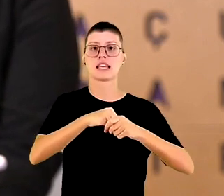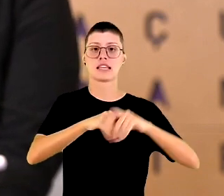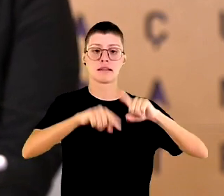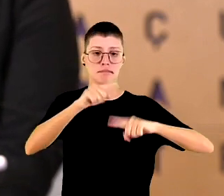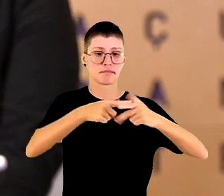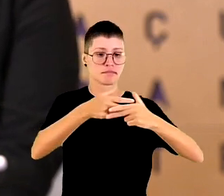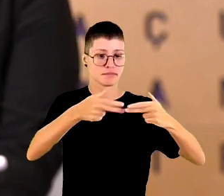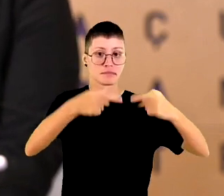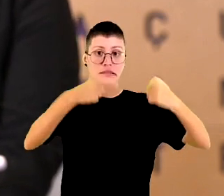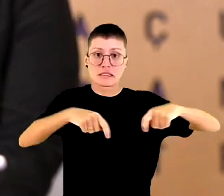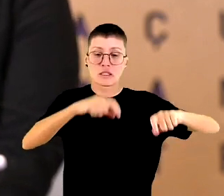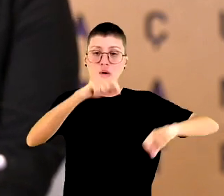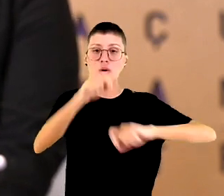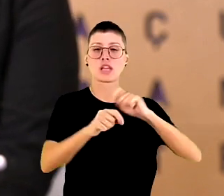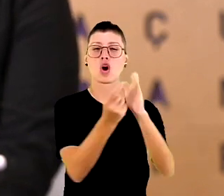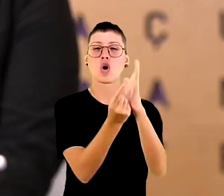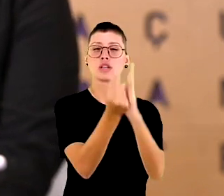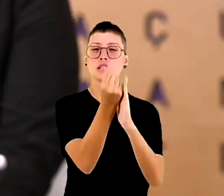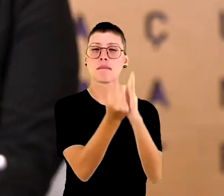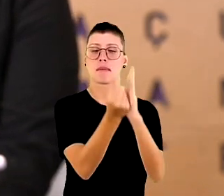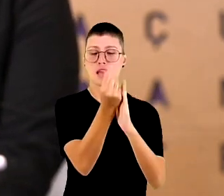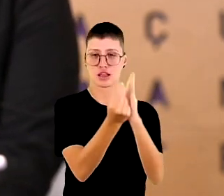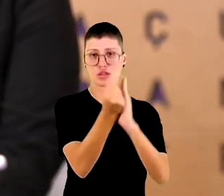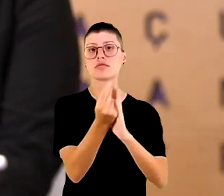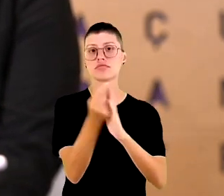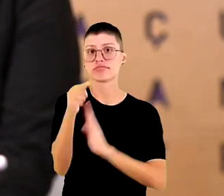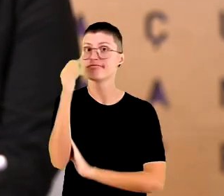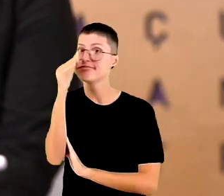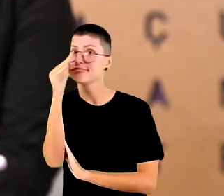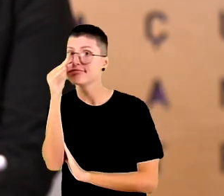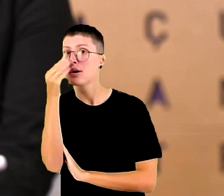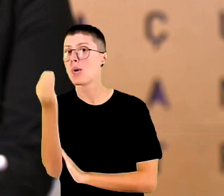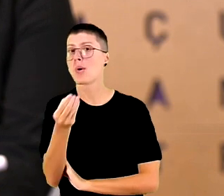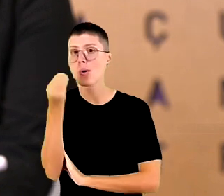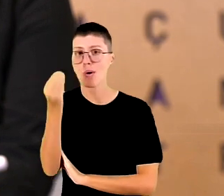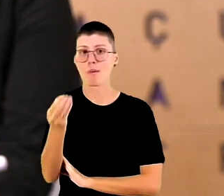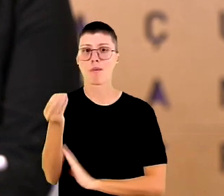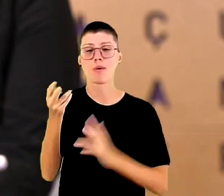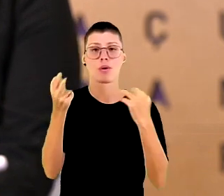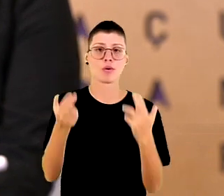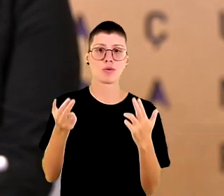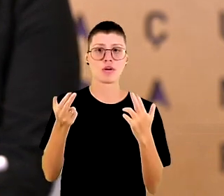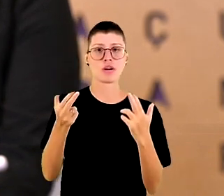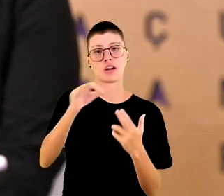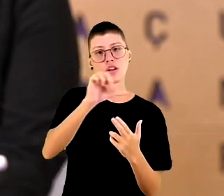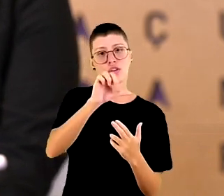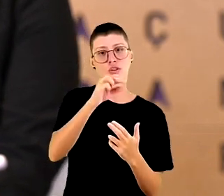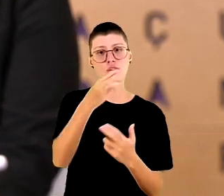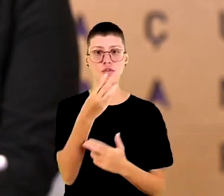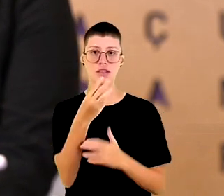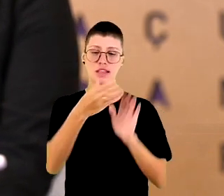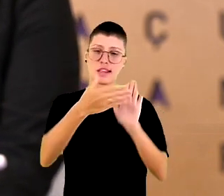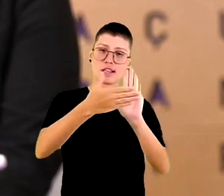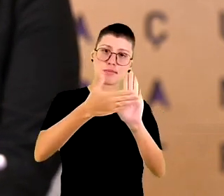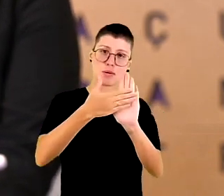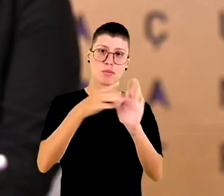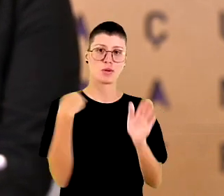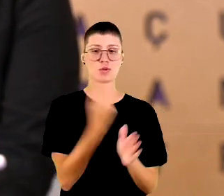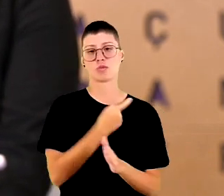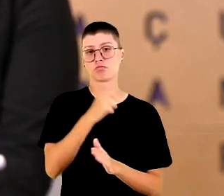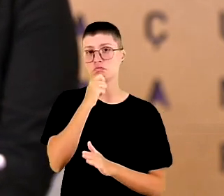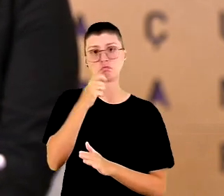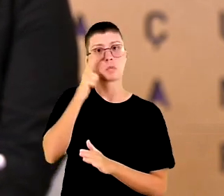questão orçamentária. Então é curioso que de 93 propostas que a gente não conseguiu fechar no